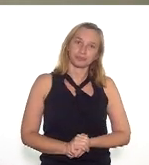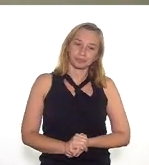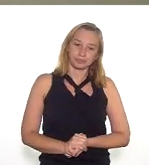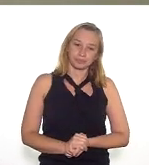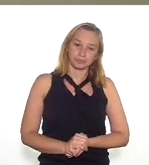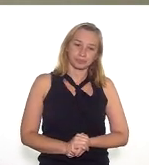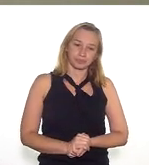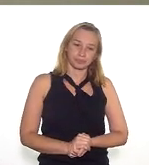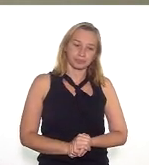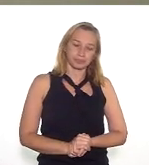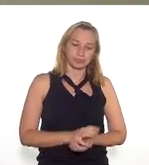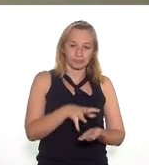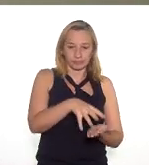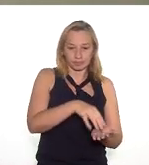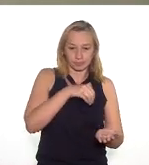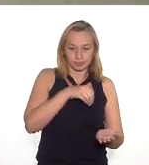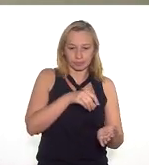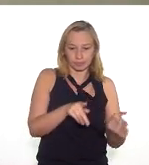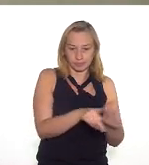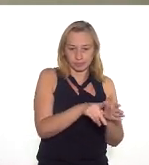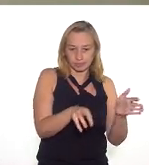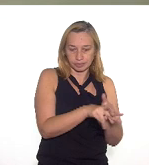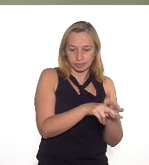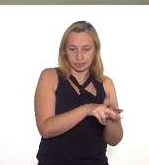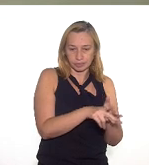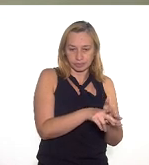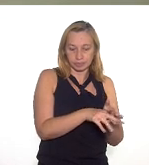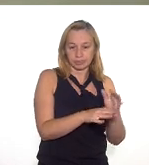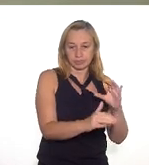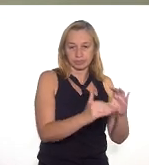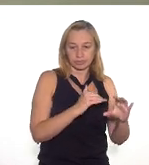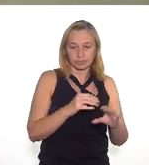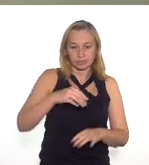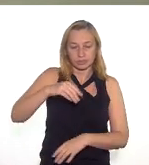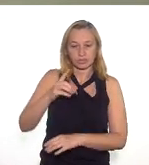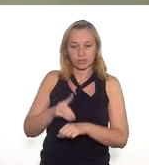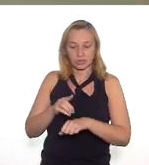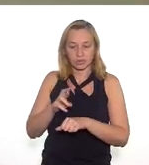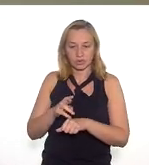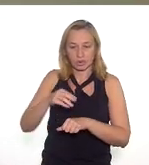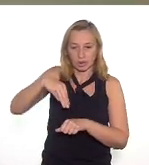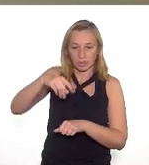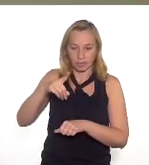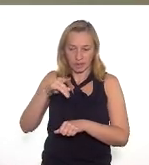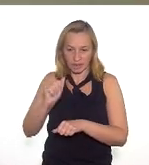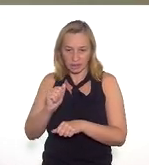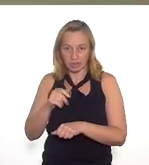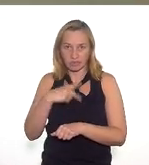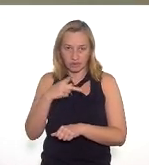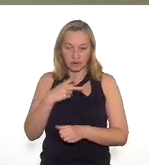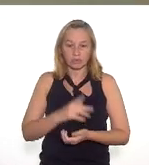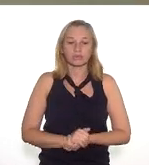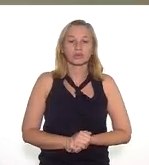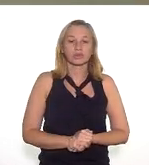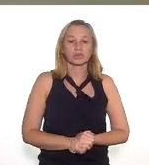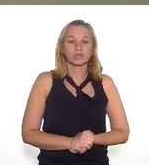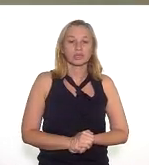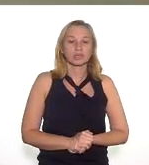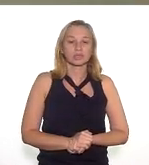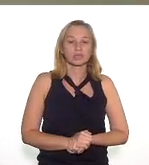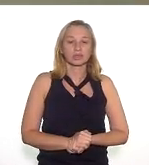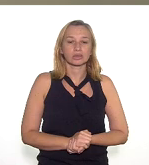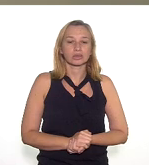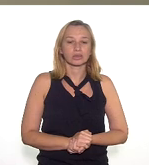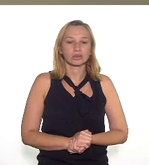a cópia da resolução que se referiu à doutora Magda Chambriard, ou o número, tanto faz, e